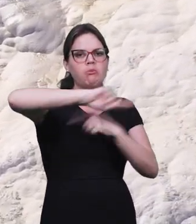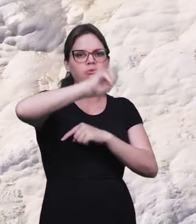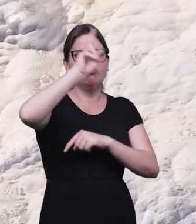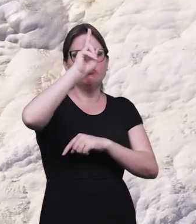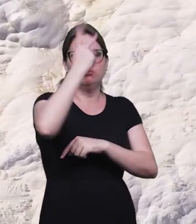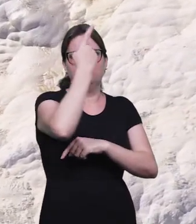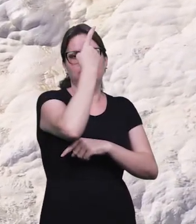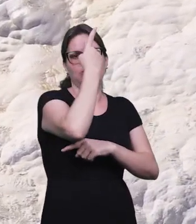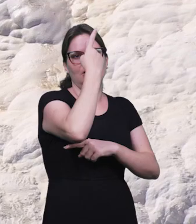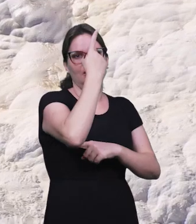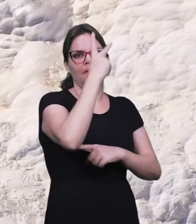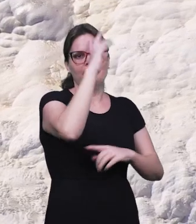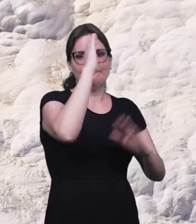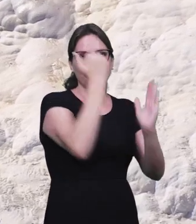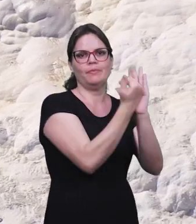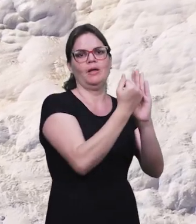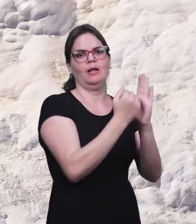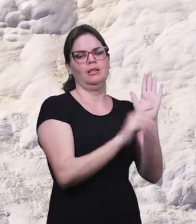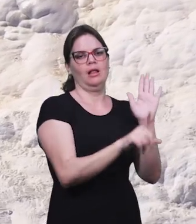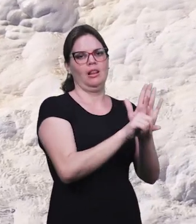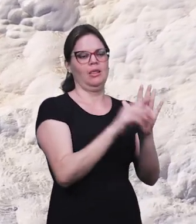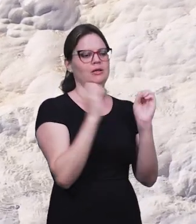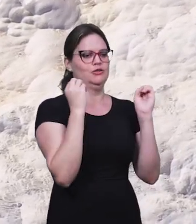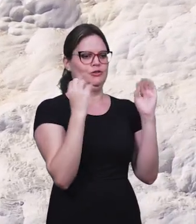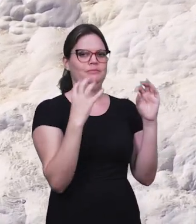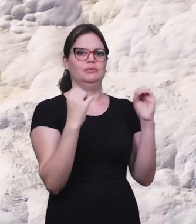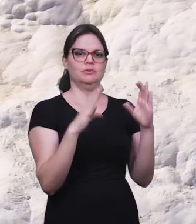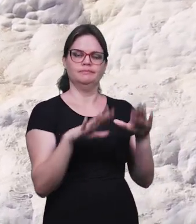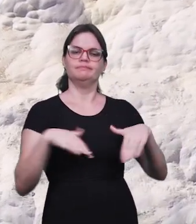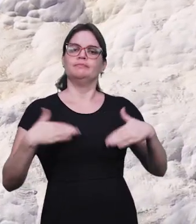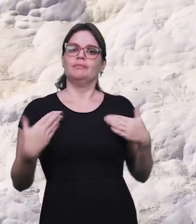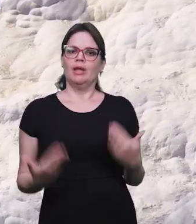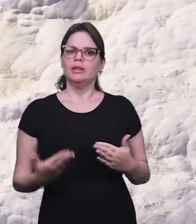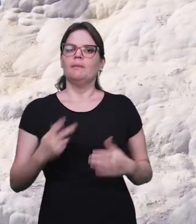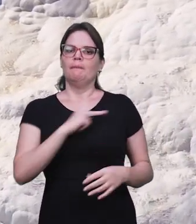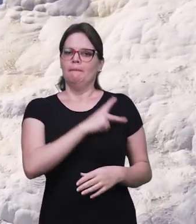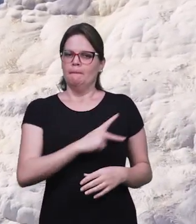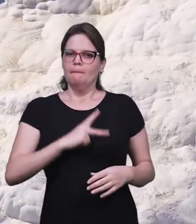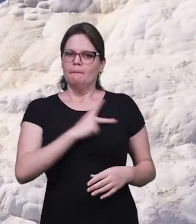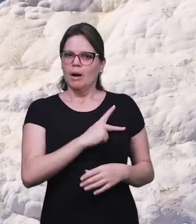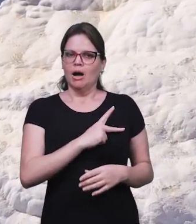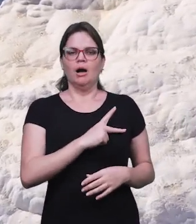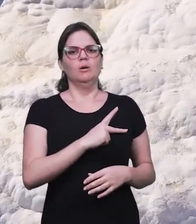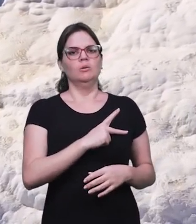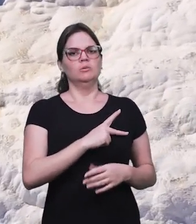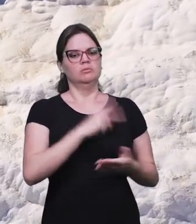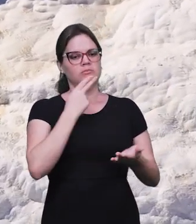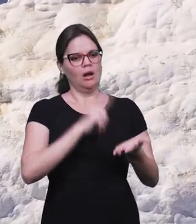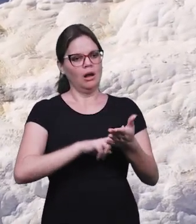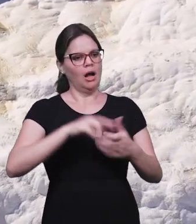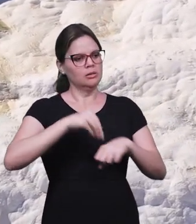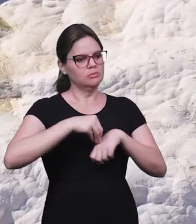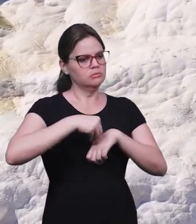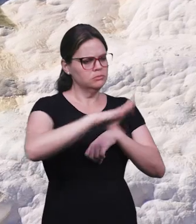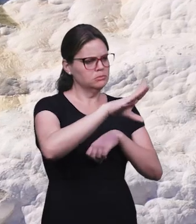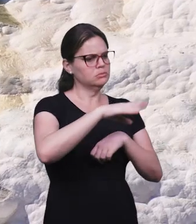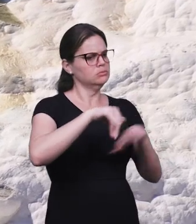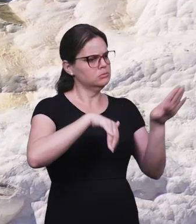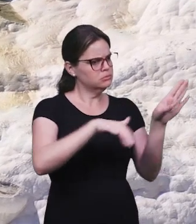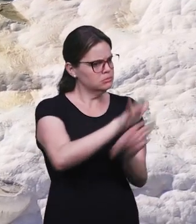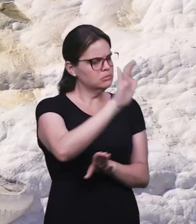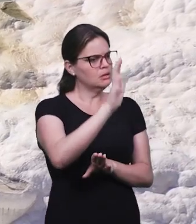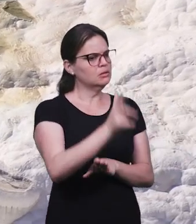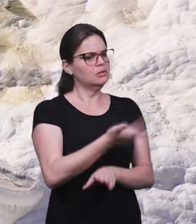já envolvendo toda aquela região ali, como uma vacina. Uma vacina, olha,